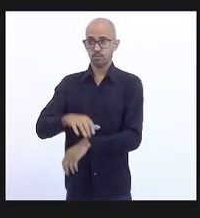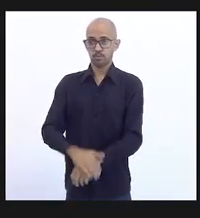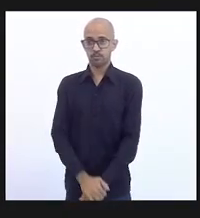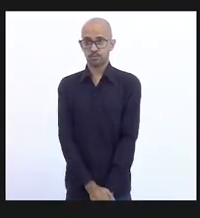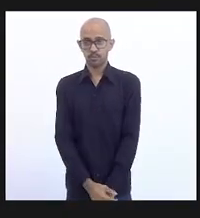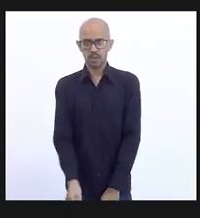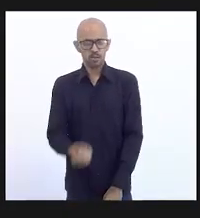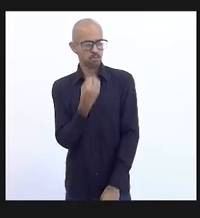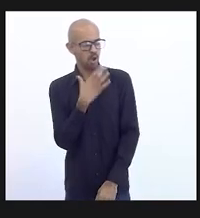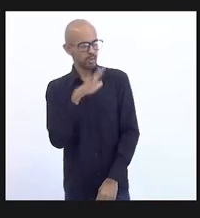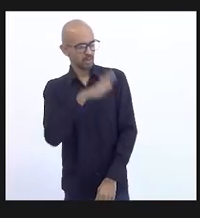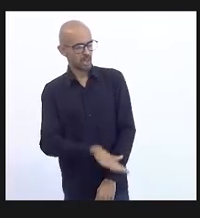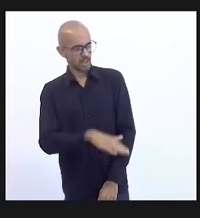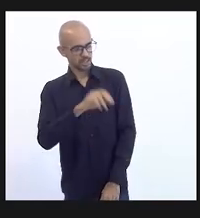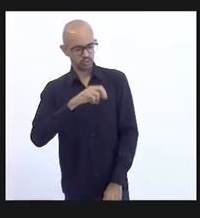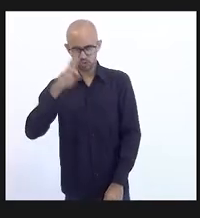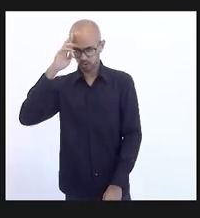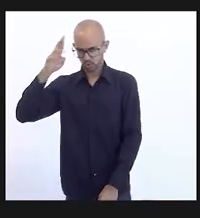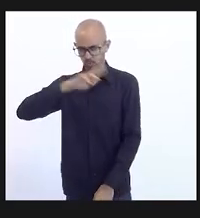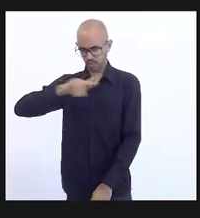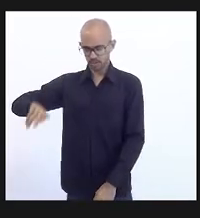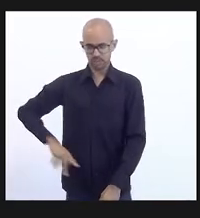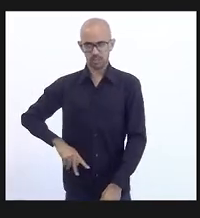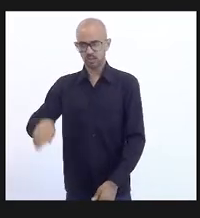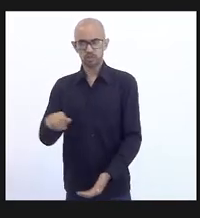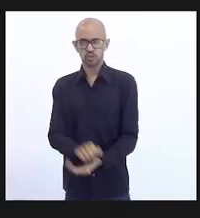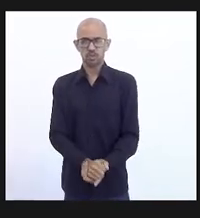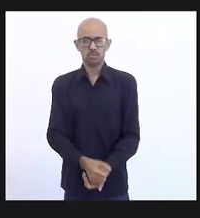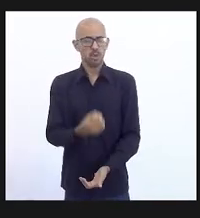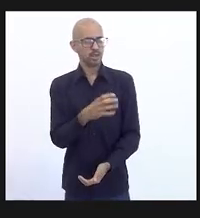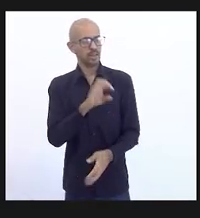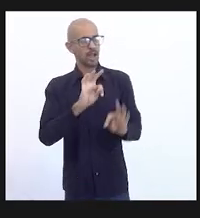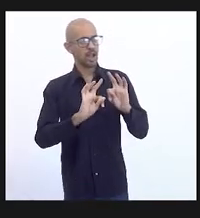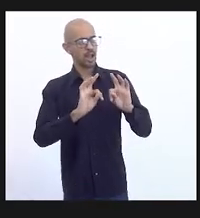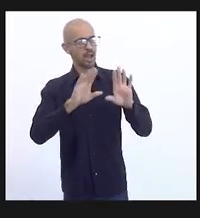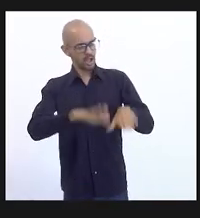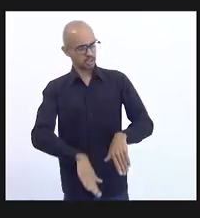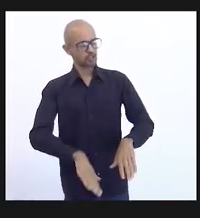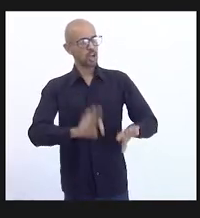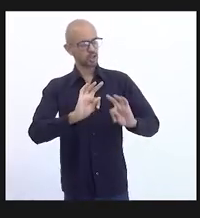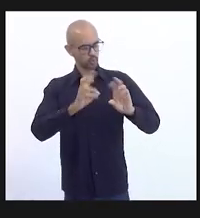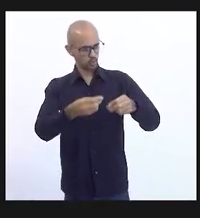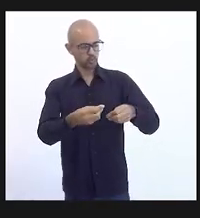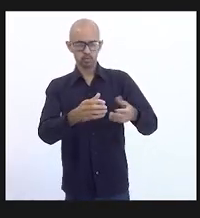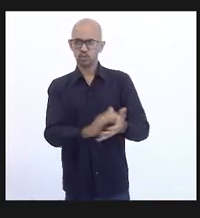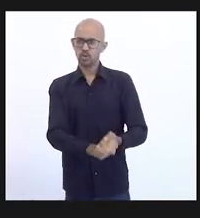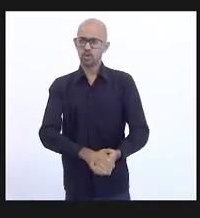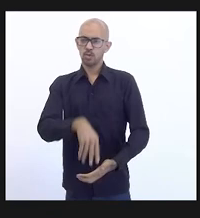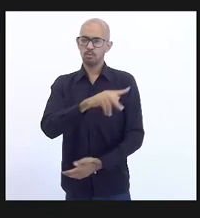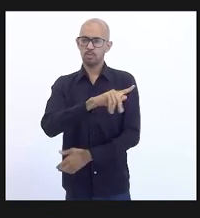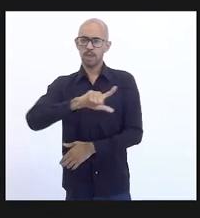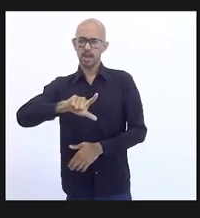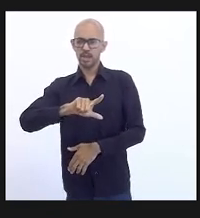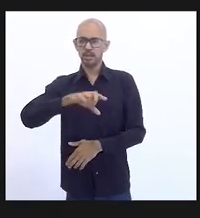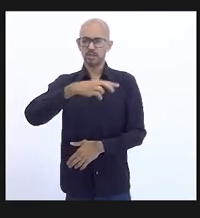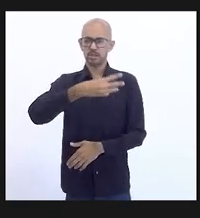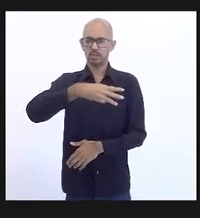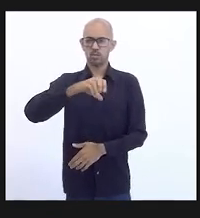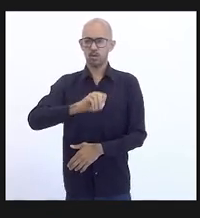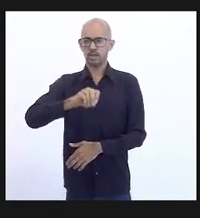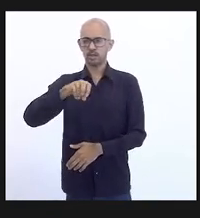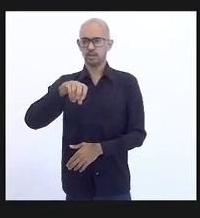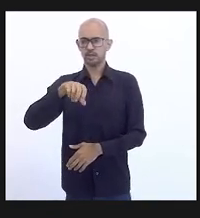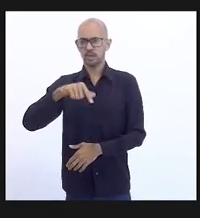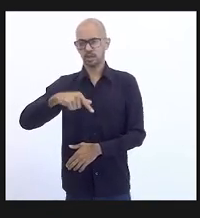Boa tarde, senhor presidente. Boa tarde, deputadas e deputados. O projeto de lei 5071